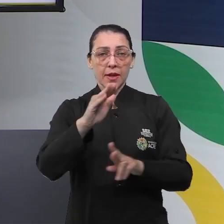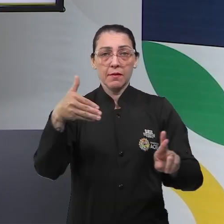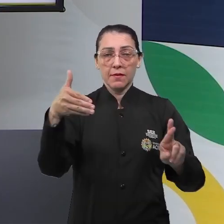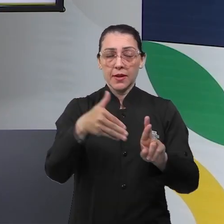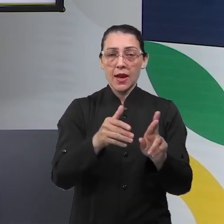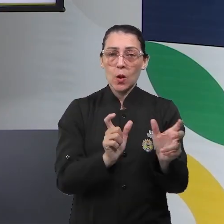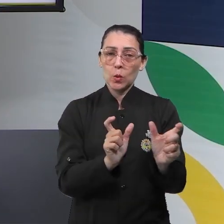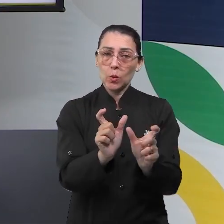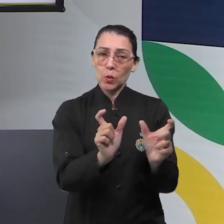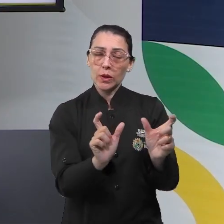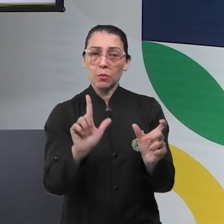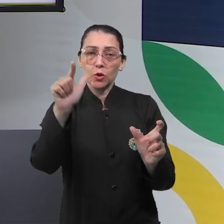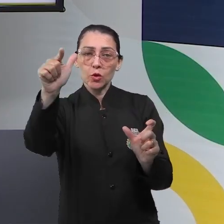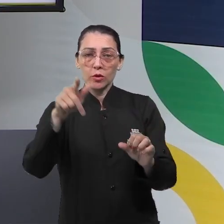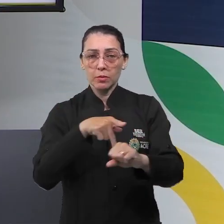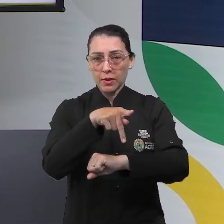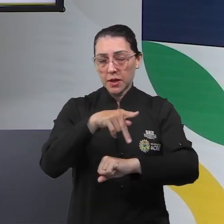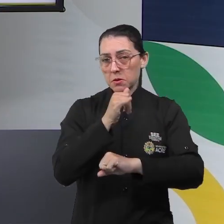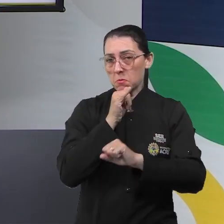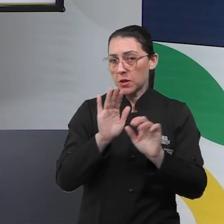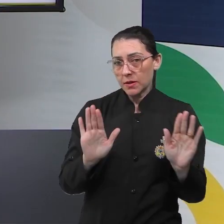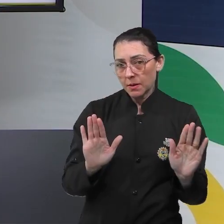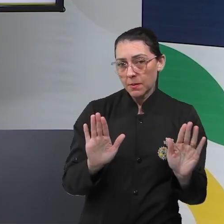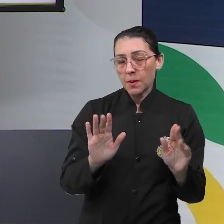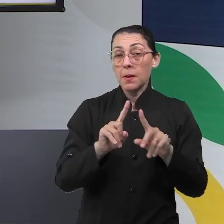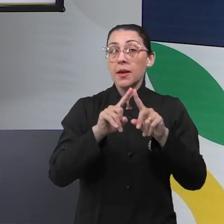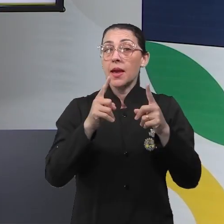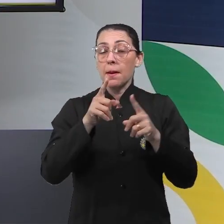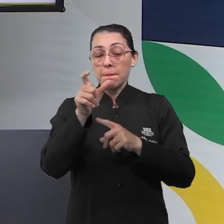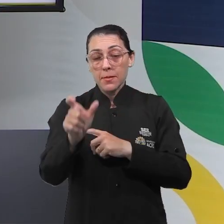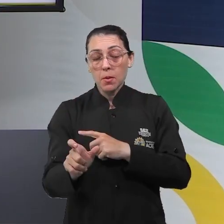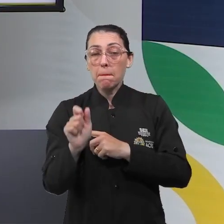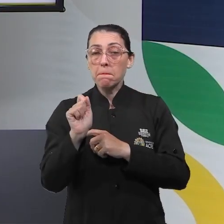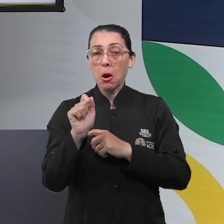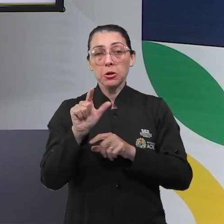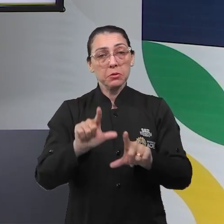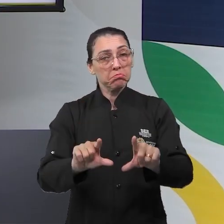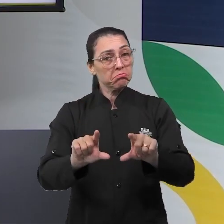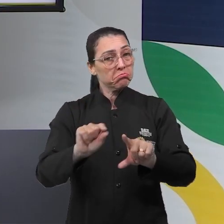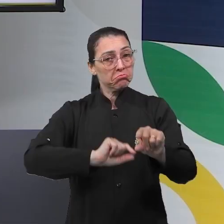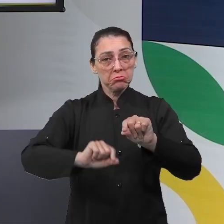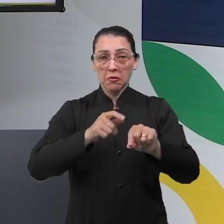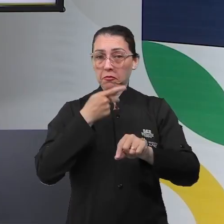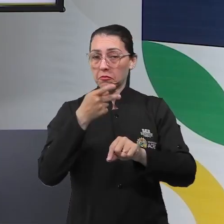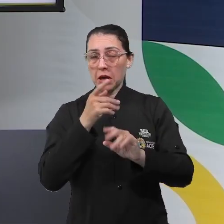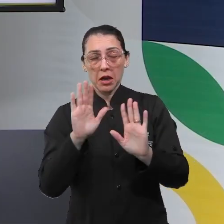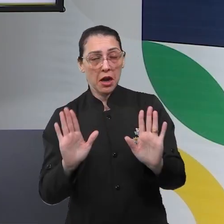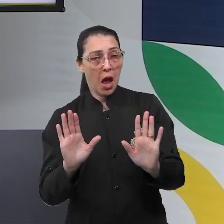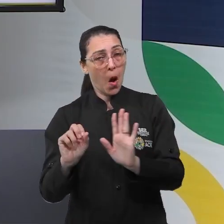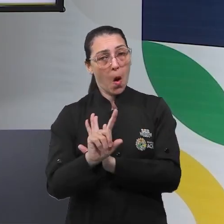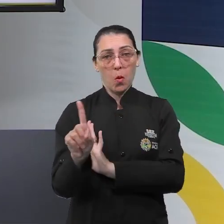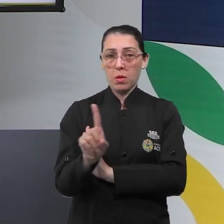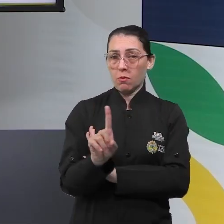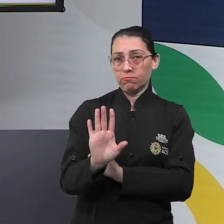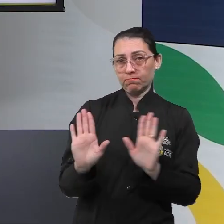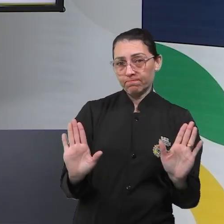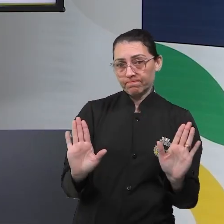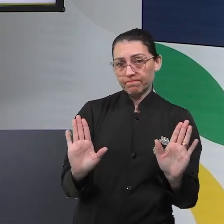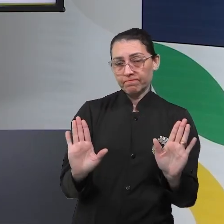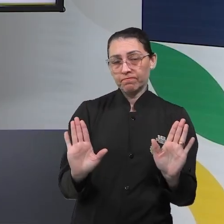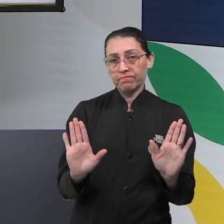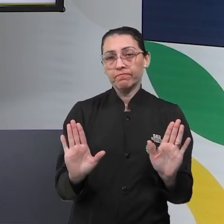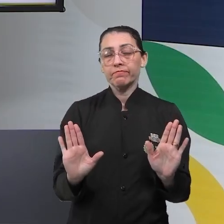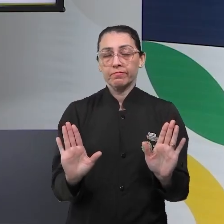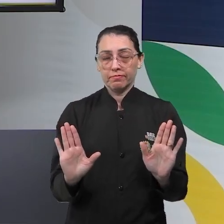um termo estrangeiro, digamos assim, e a pessoa pode optar por falar esse estrangeirismo ou não.